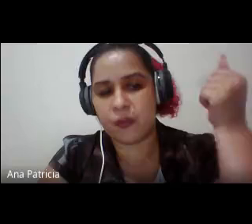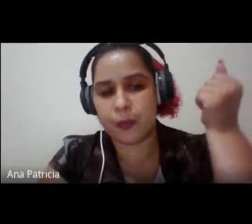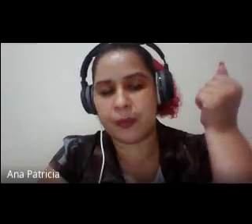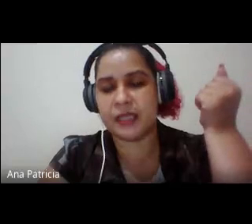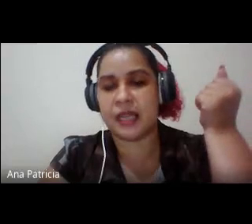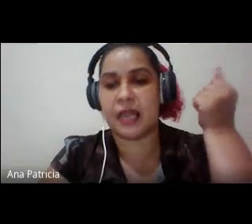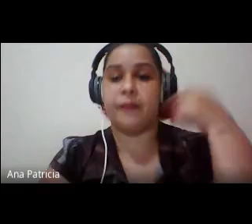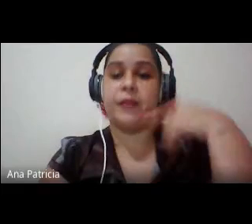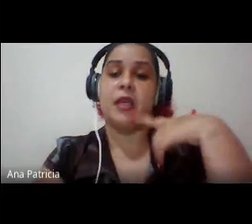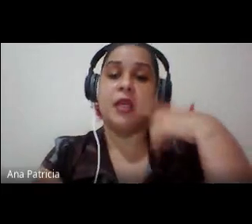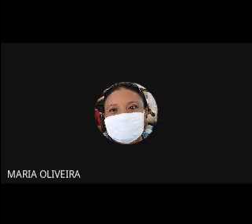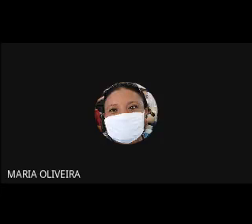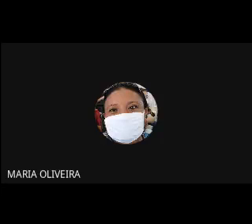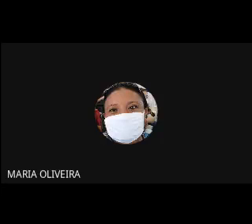apresentei.